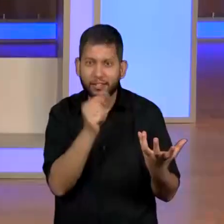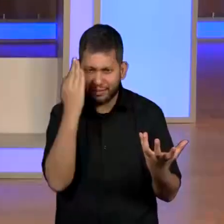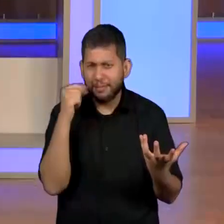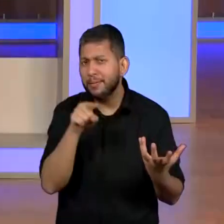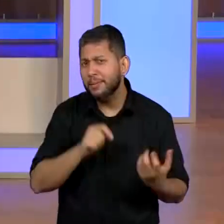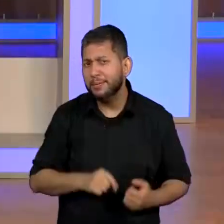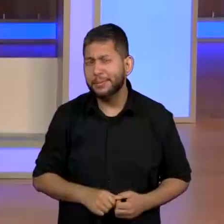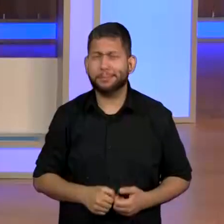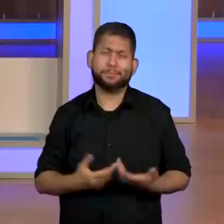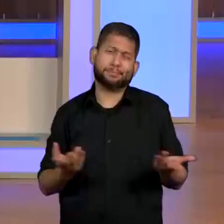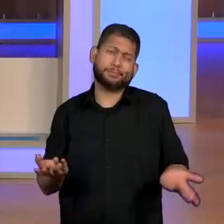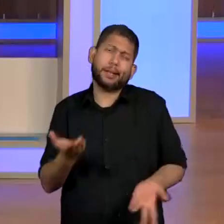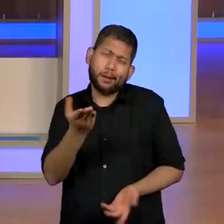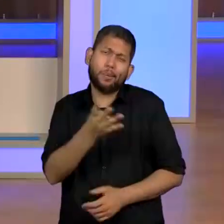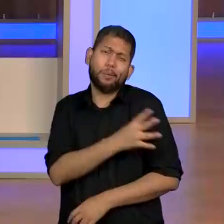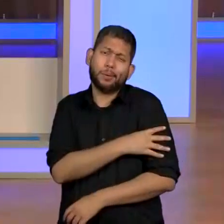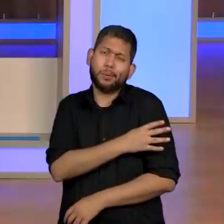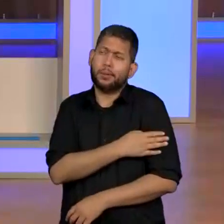descoberto